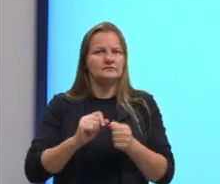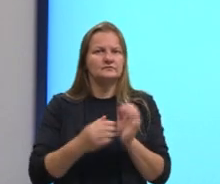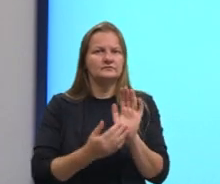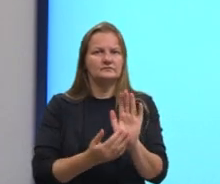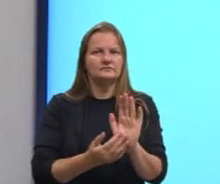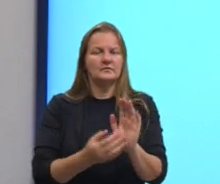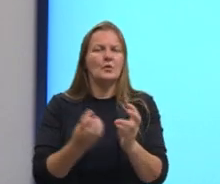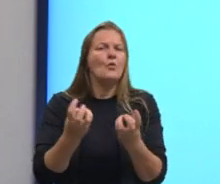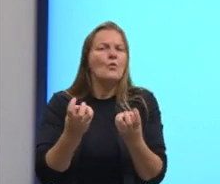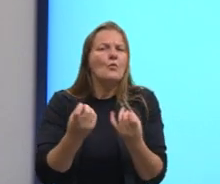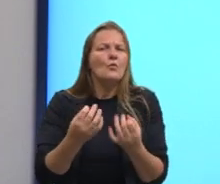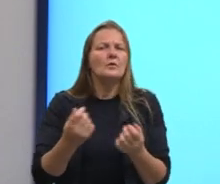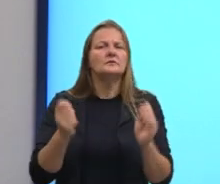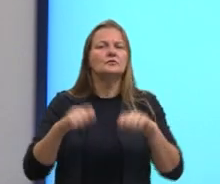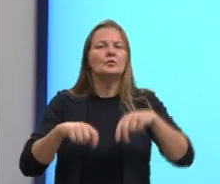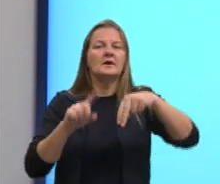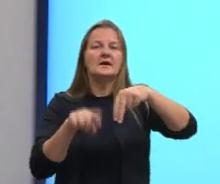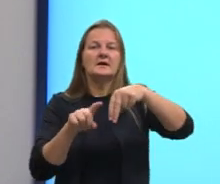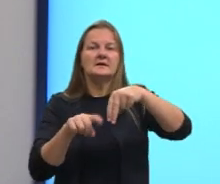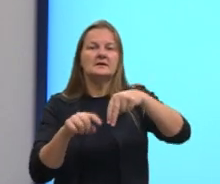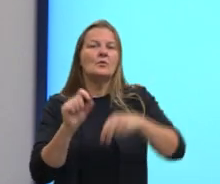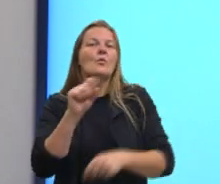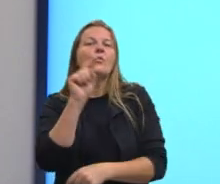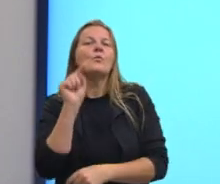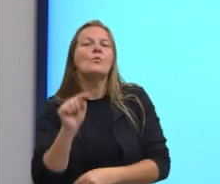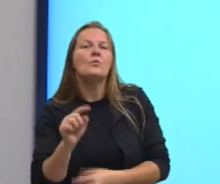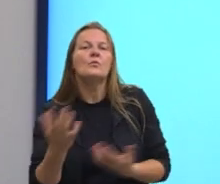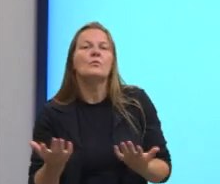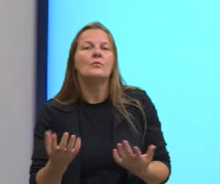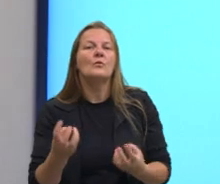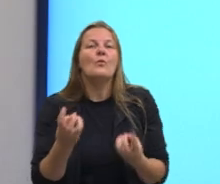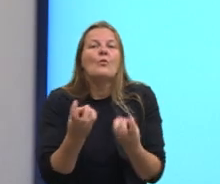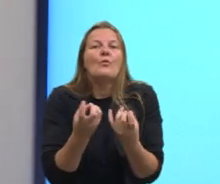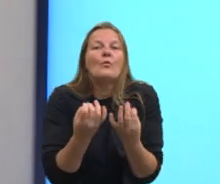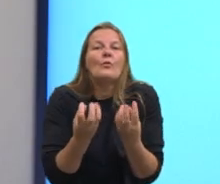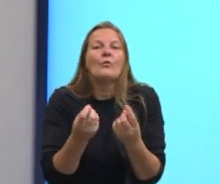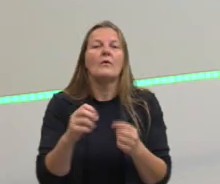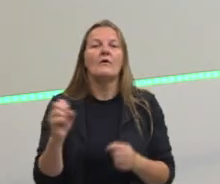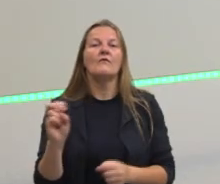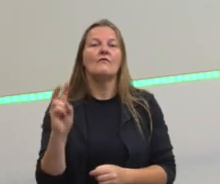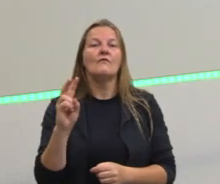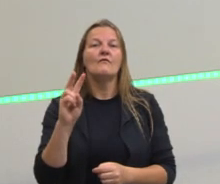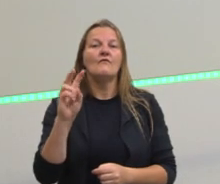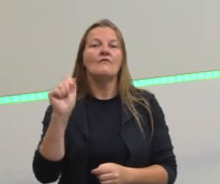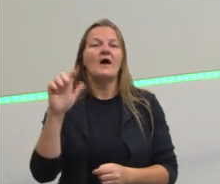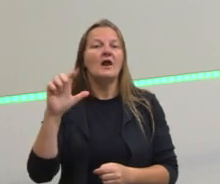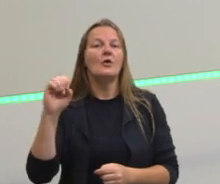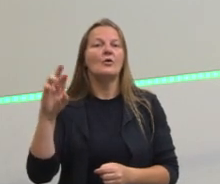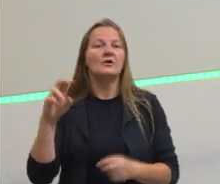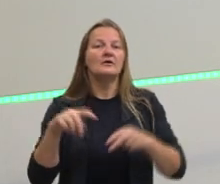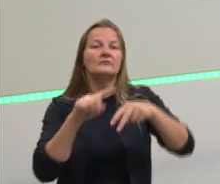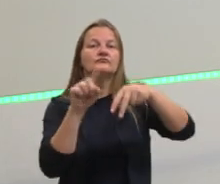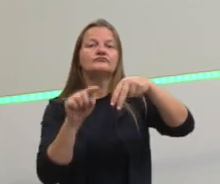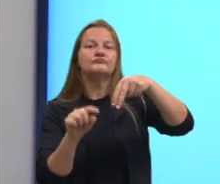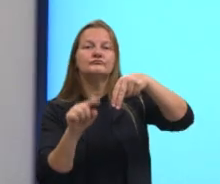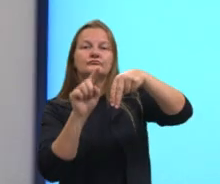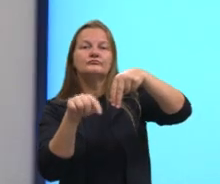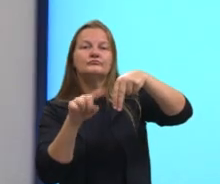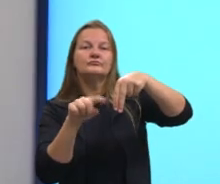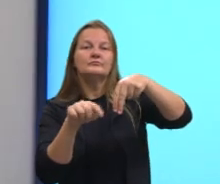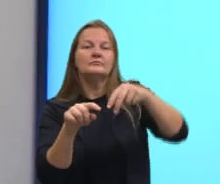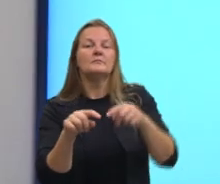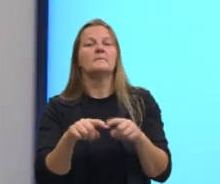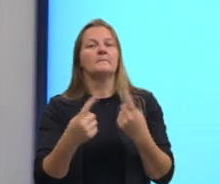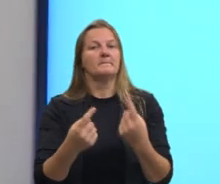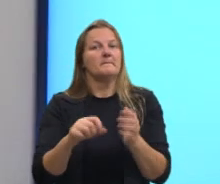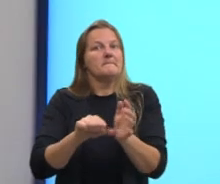atribuir os valores possíveis DN Quais são os valores possíveis DNA então n pertence aos naturais